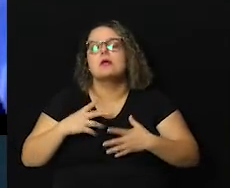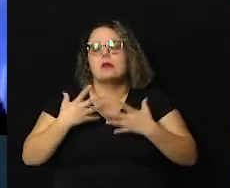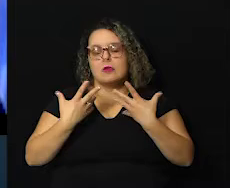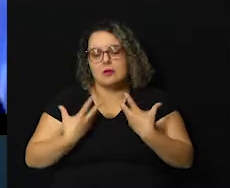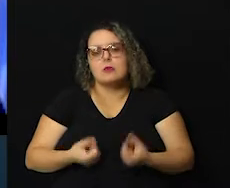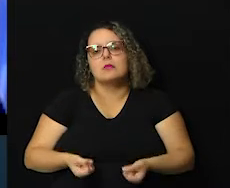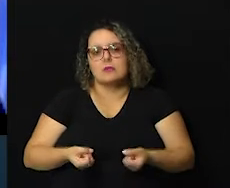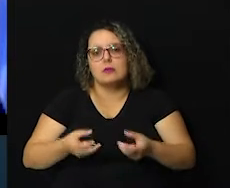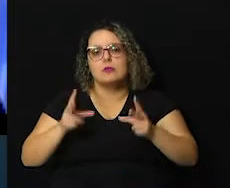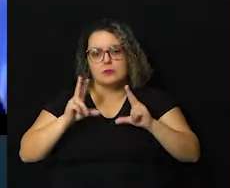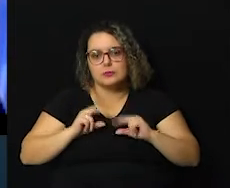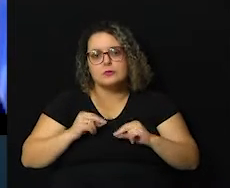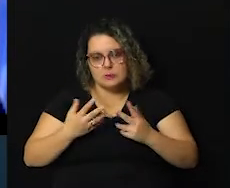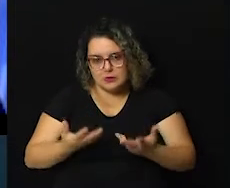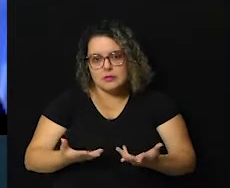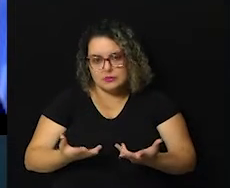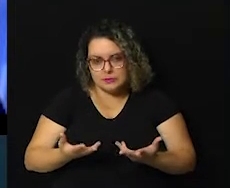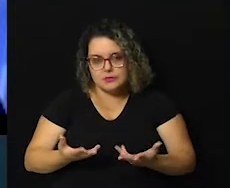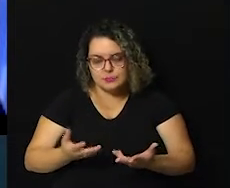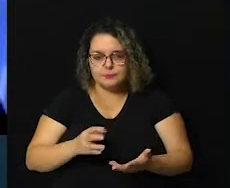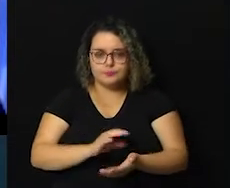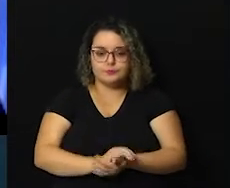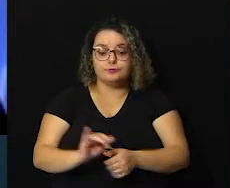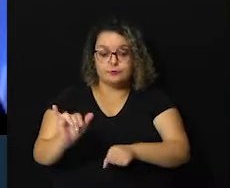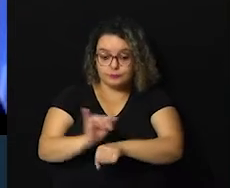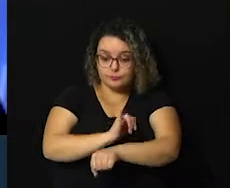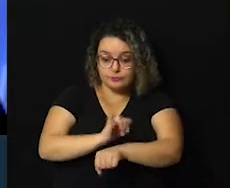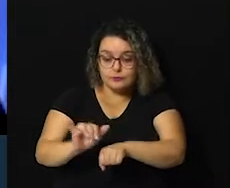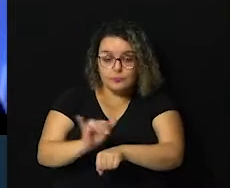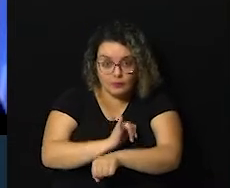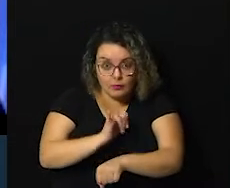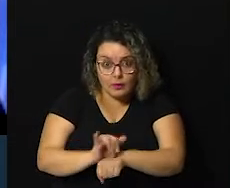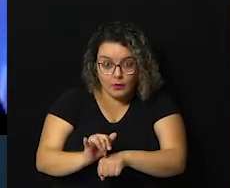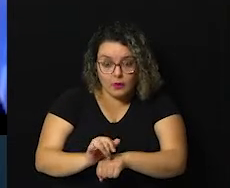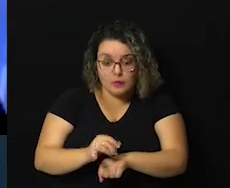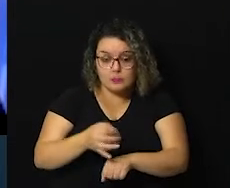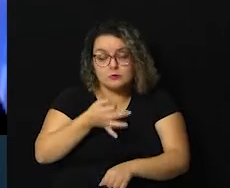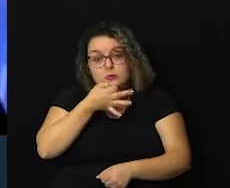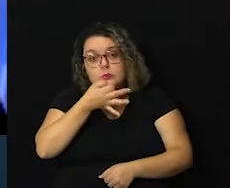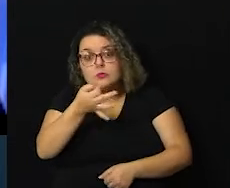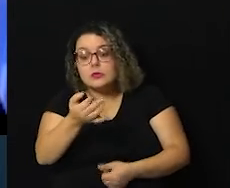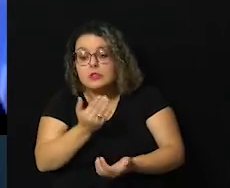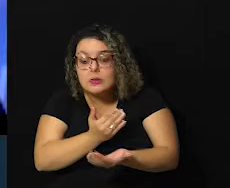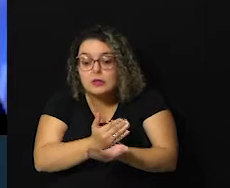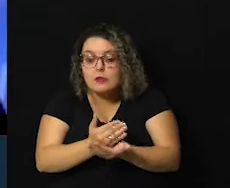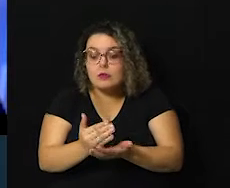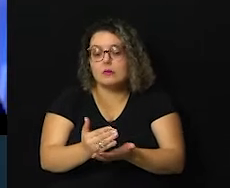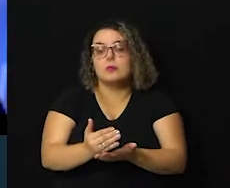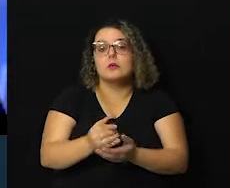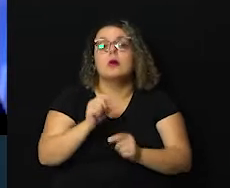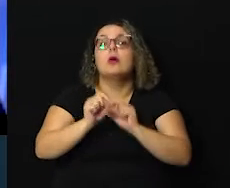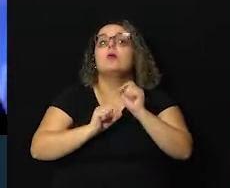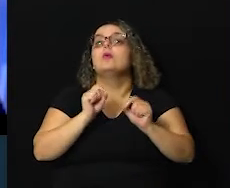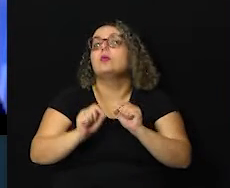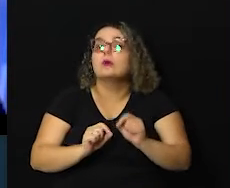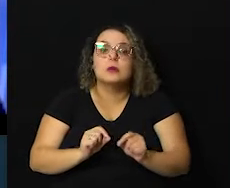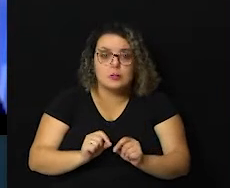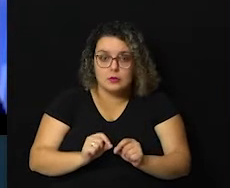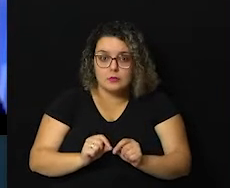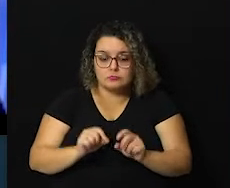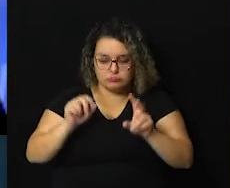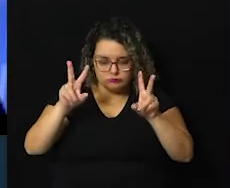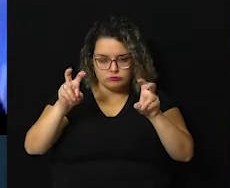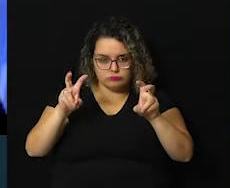recompensador é uma das estratégias é uma das espécies que eu sugeriria para quem está começando é